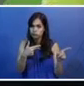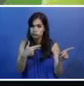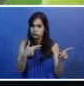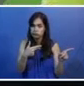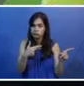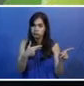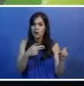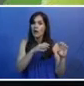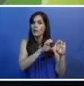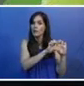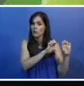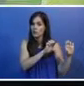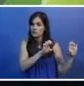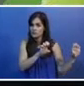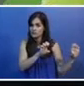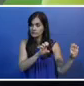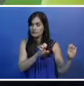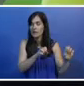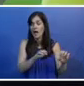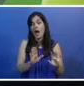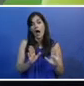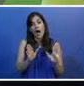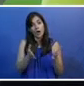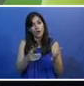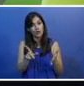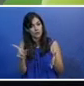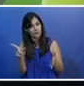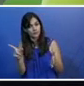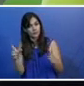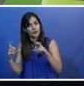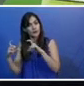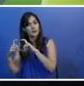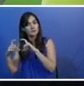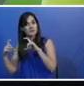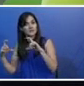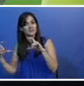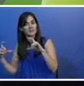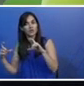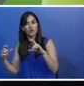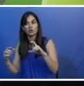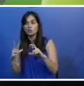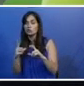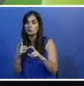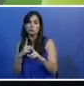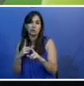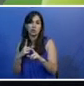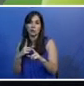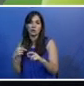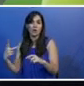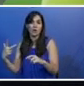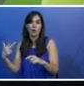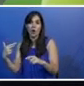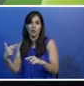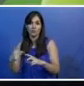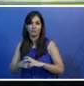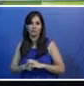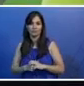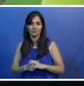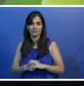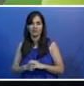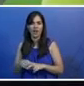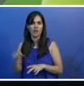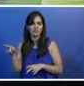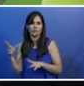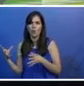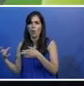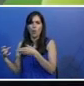expressões, não. Elas separam apenas elas são apenas um conjunto de